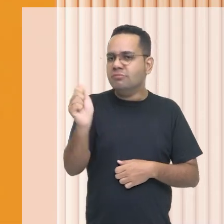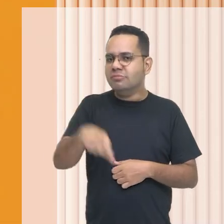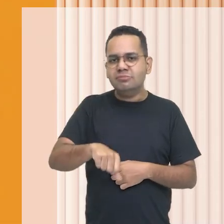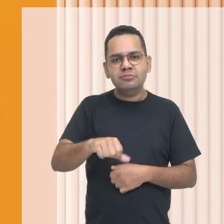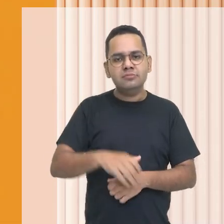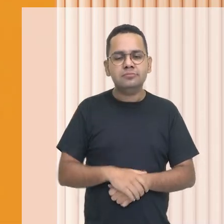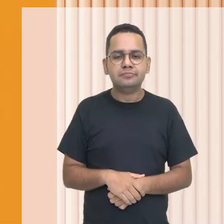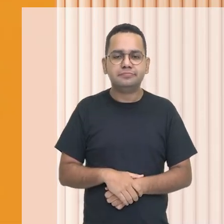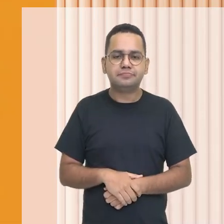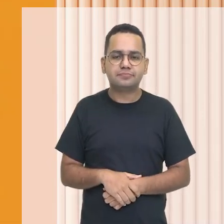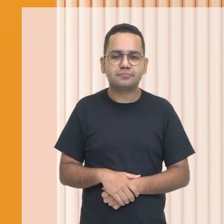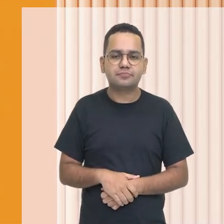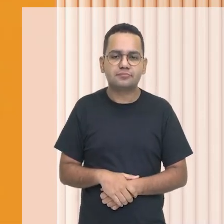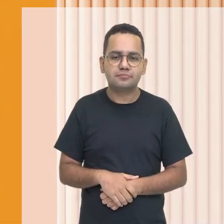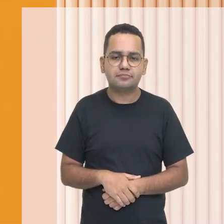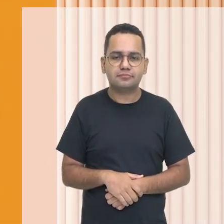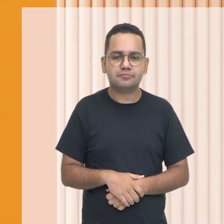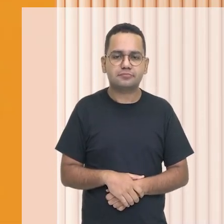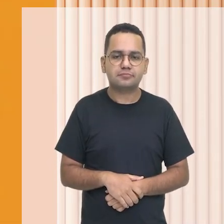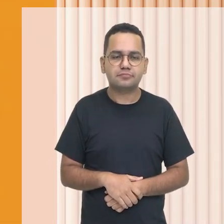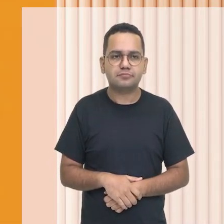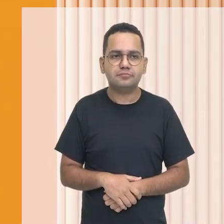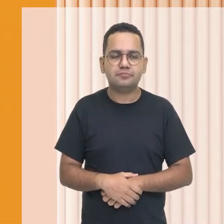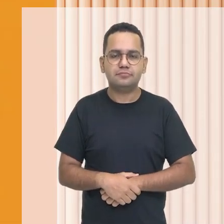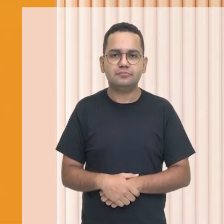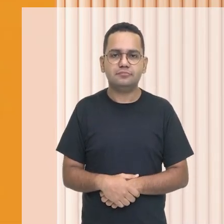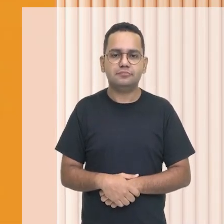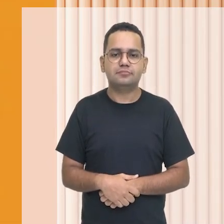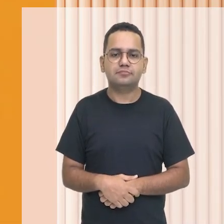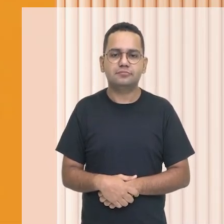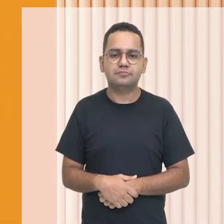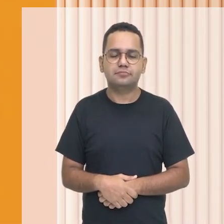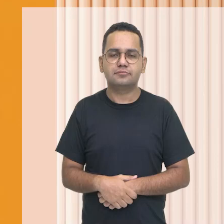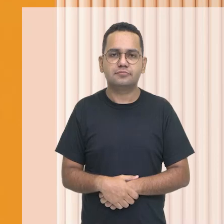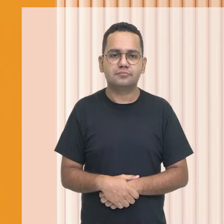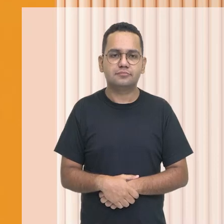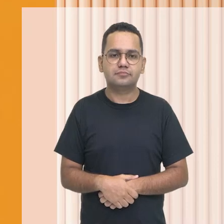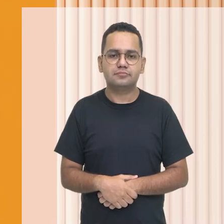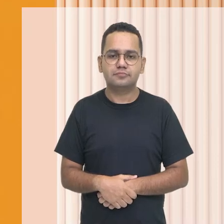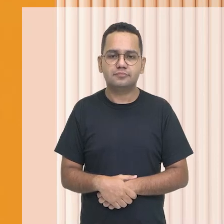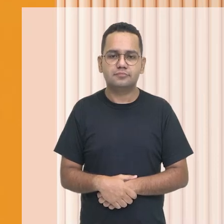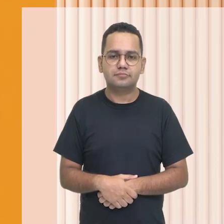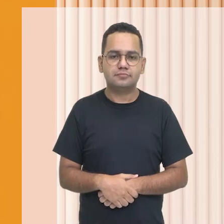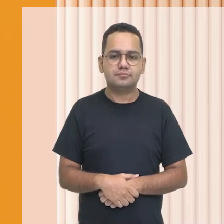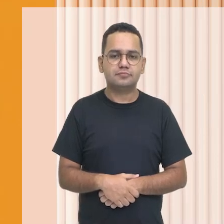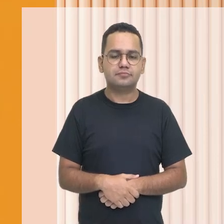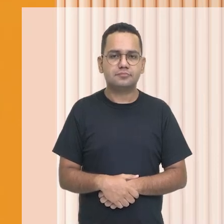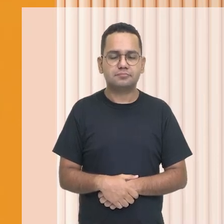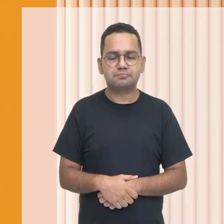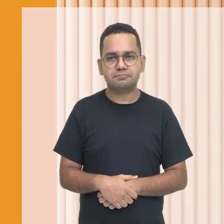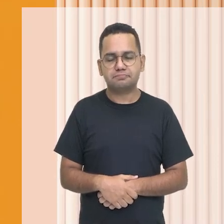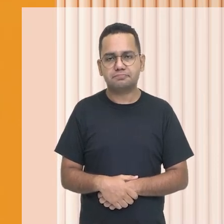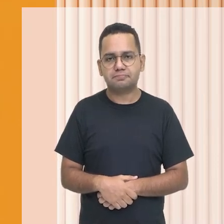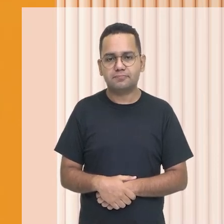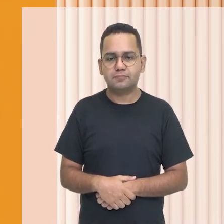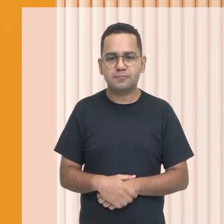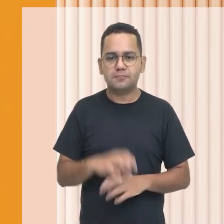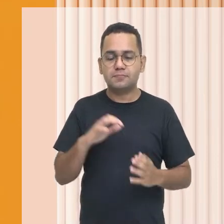hiperinflação, a desvalorização. Então você tem um clima, né, num primeiro momento,